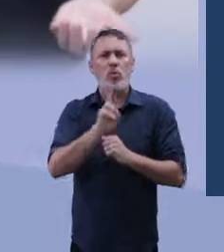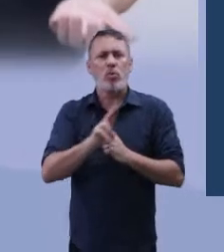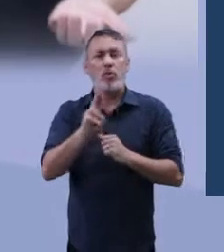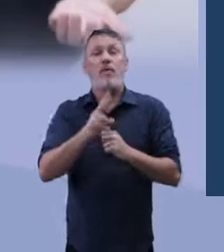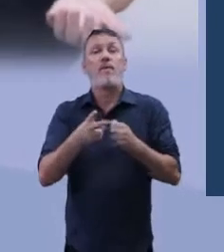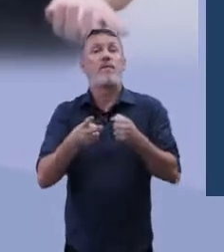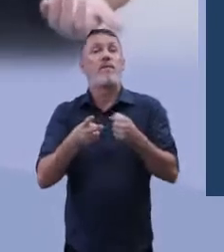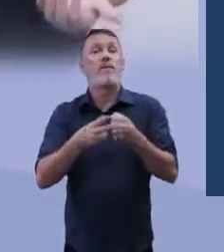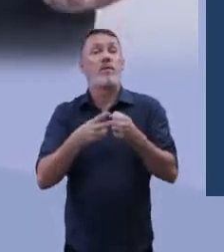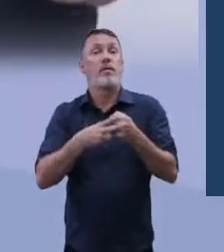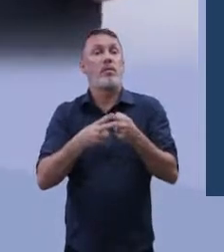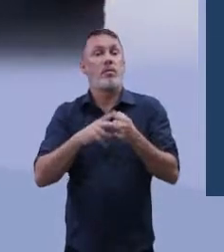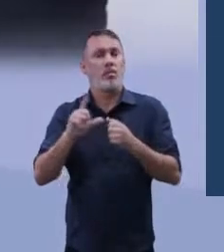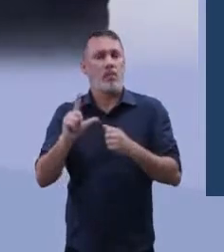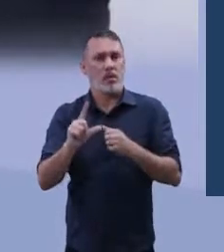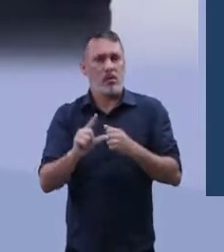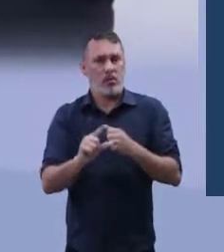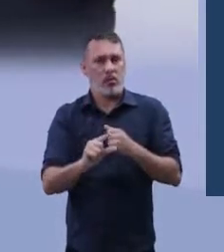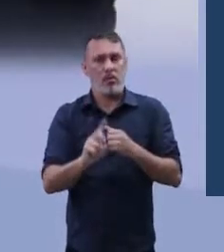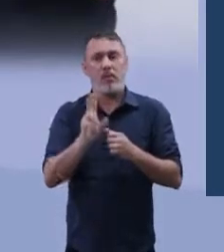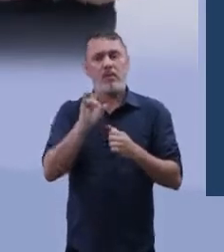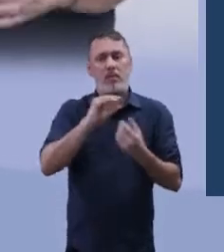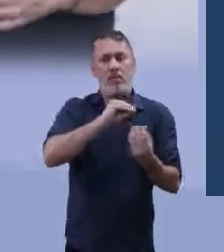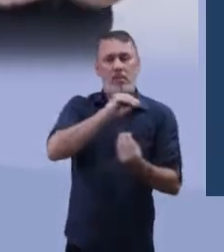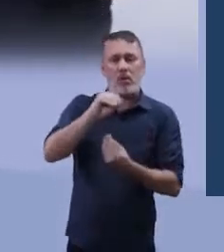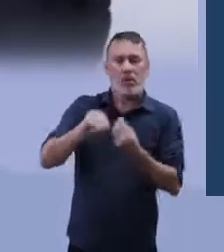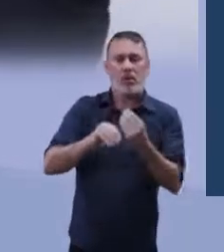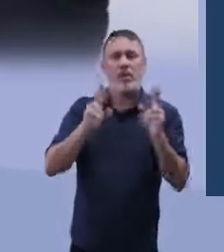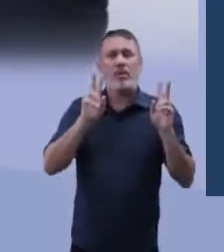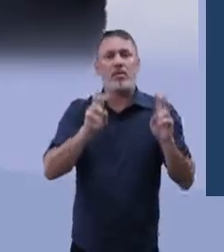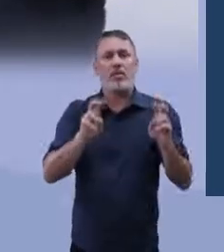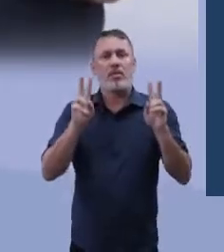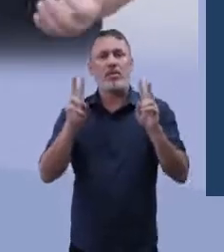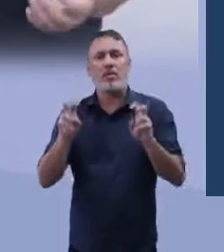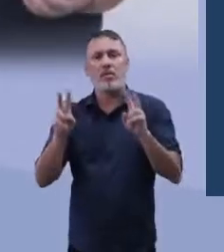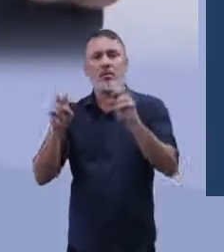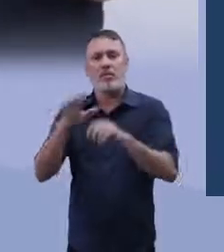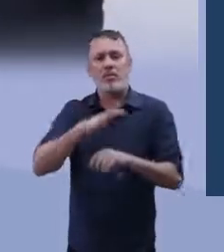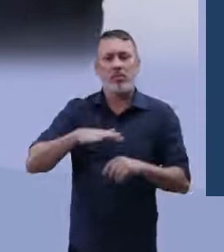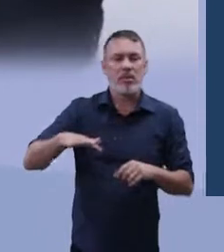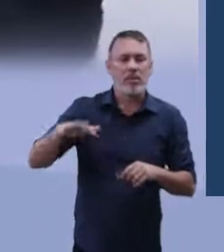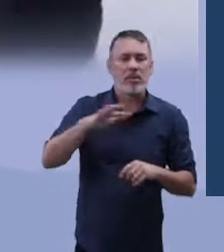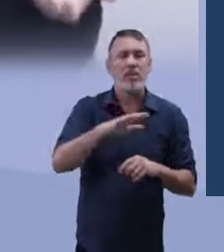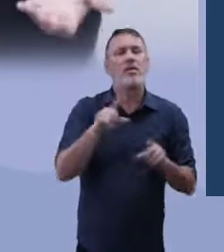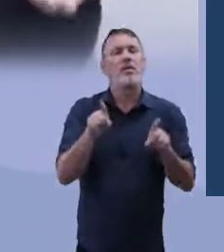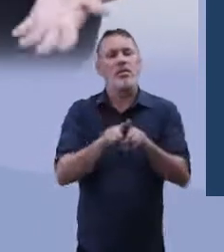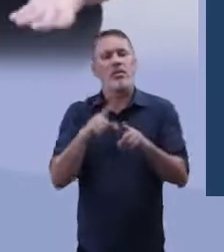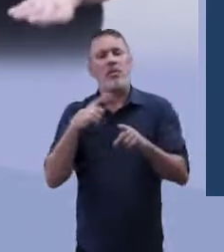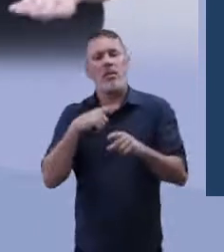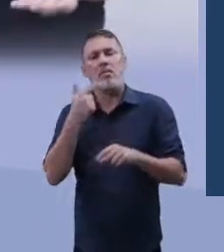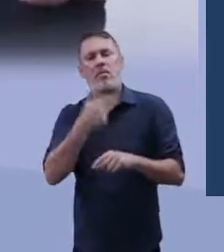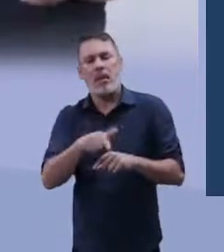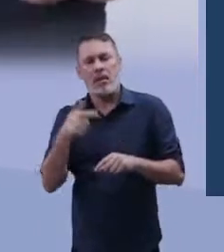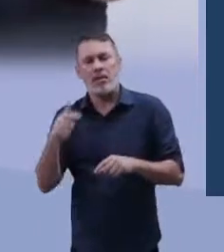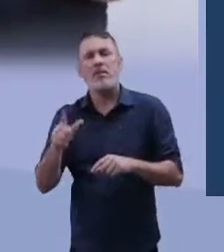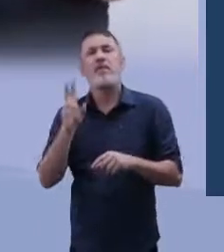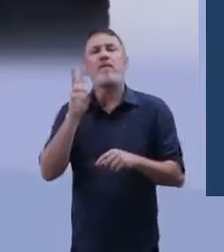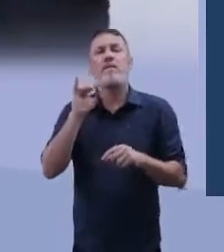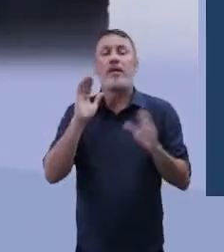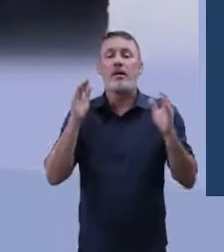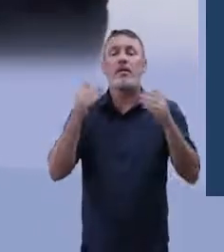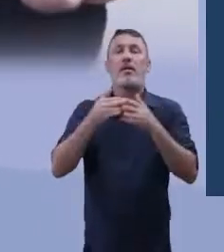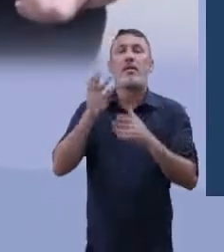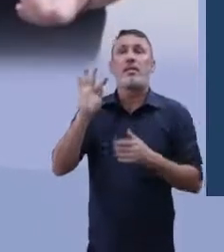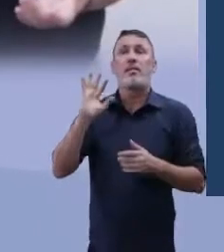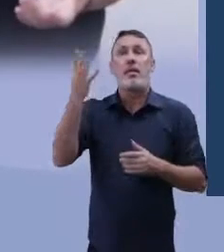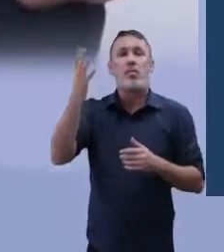usa menos verbos. Vai misturar temas em espaços pequenos e vai misturar assuntos. Vai tratar